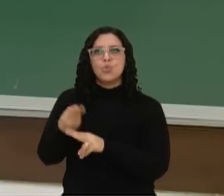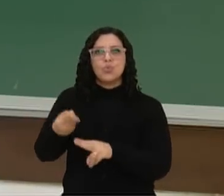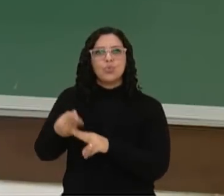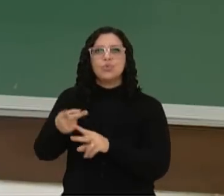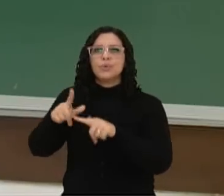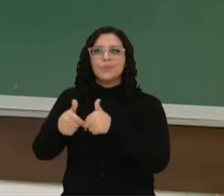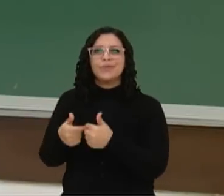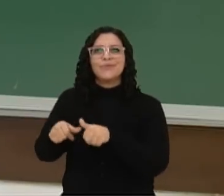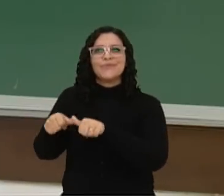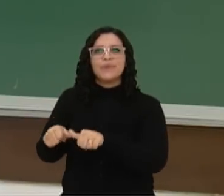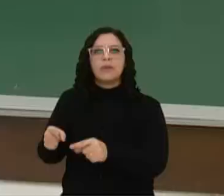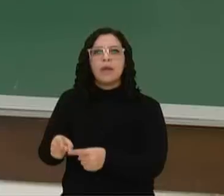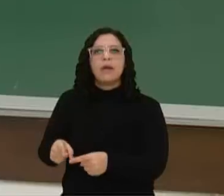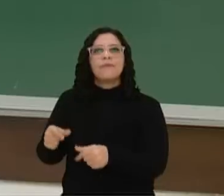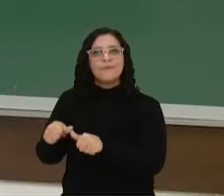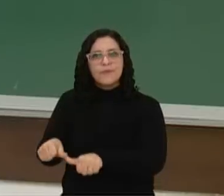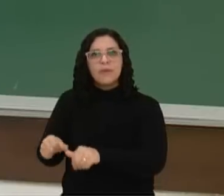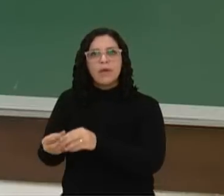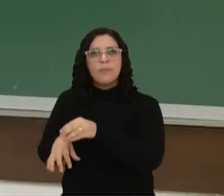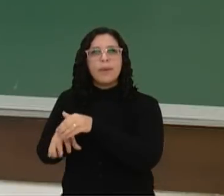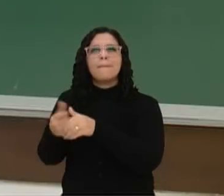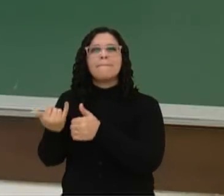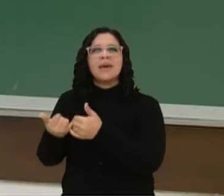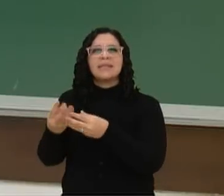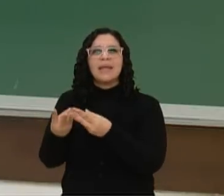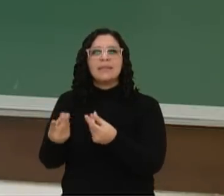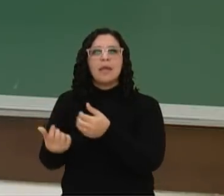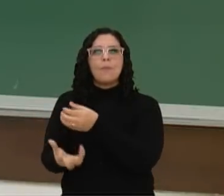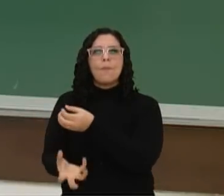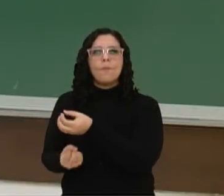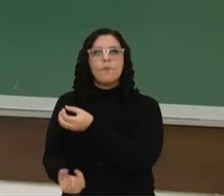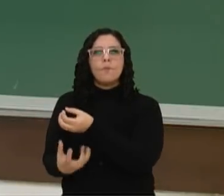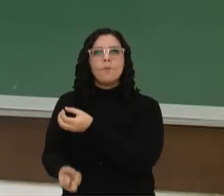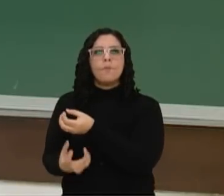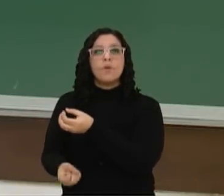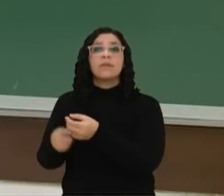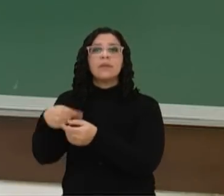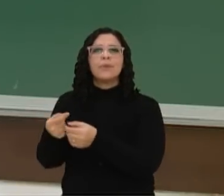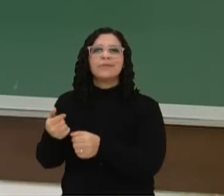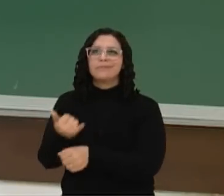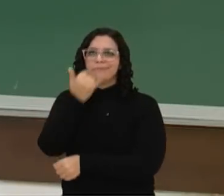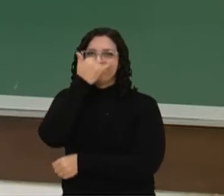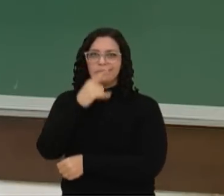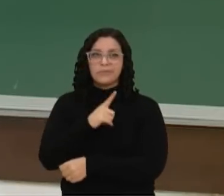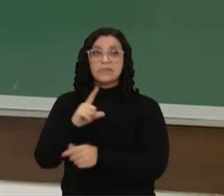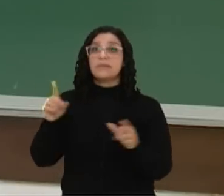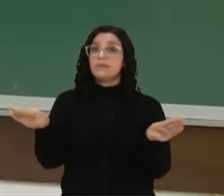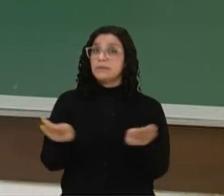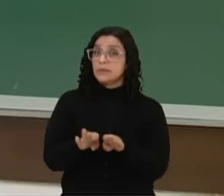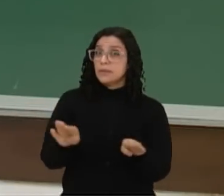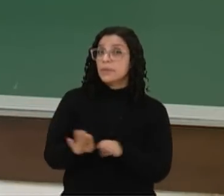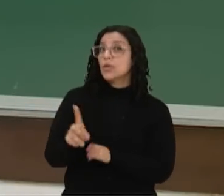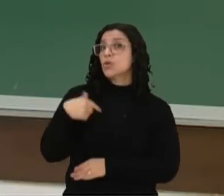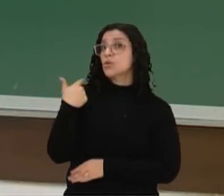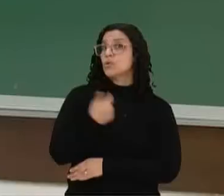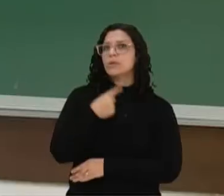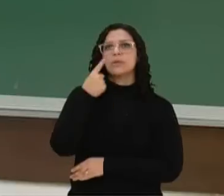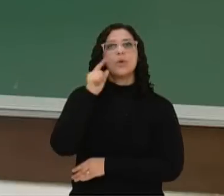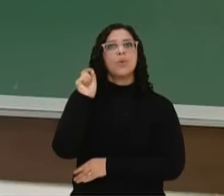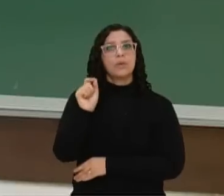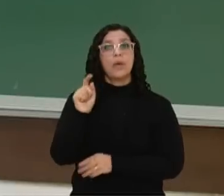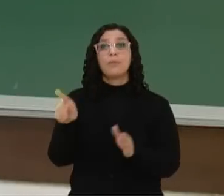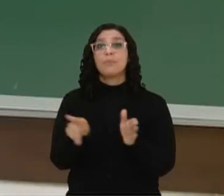isso acaba ficando acumulado ali no solo, certo? Então, são alguns problemas ali. Outra questão que nós vamos ter